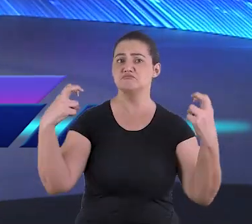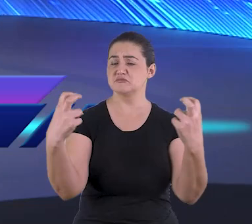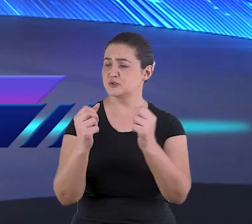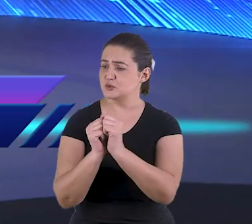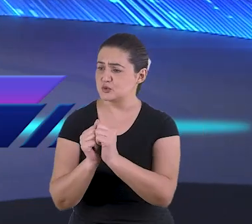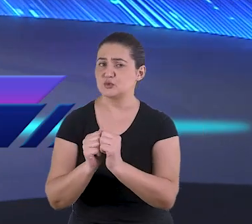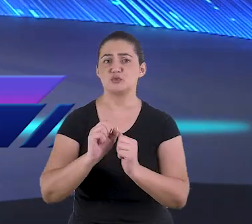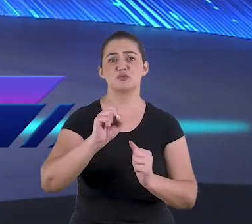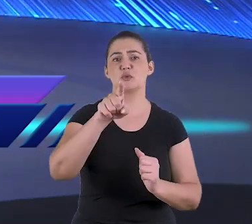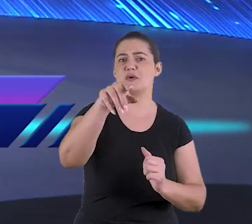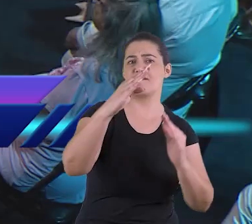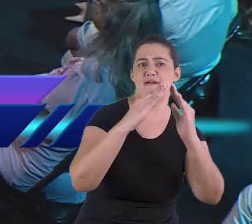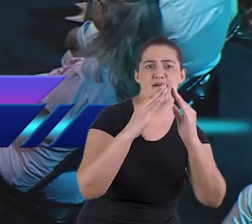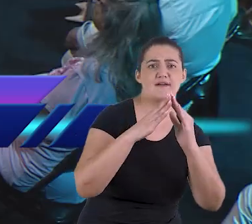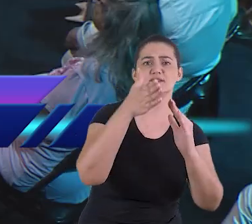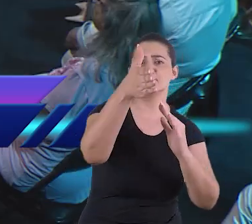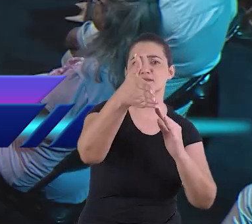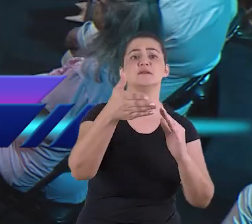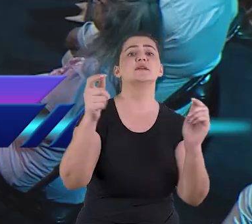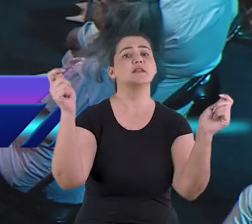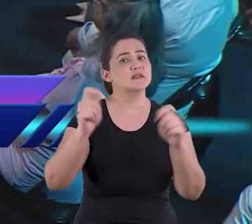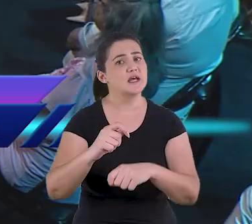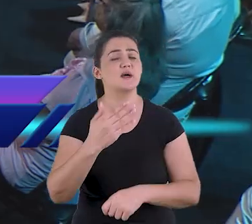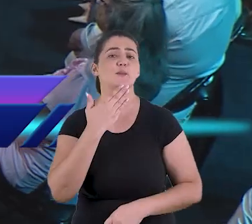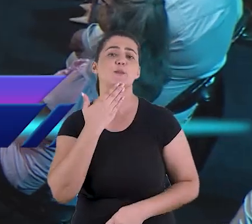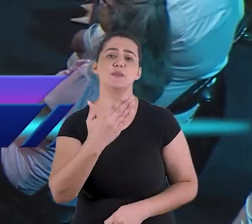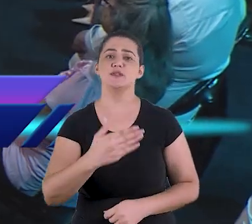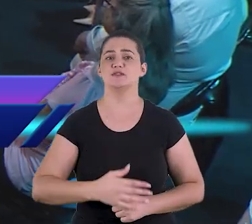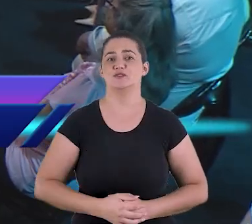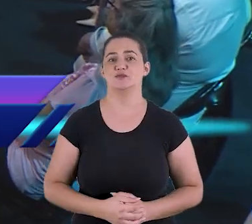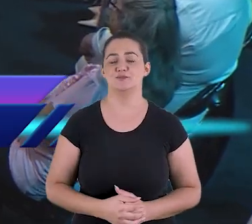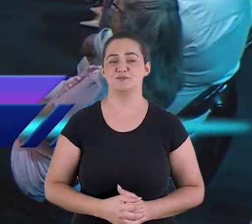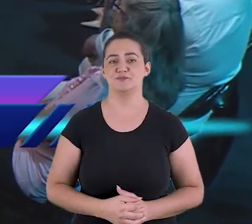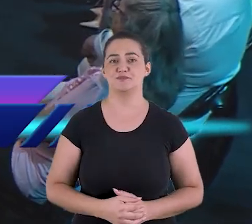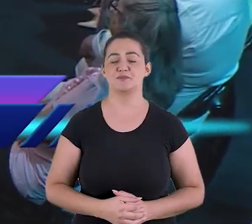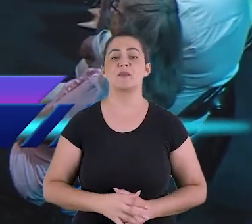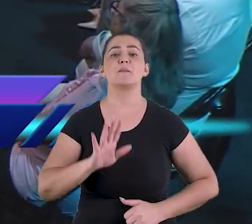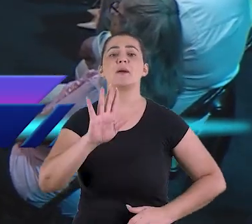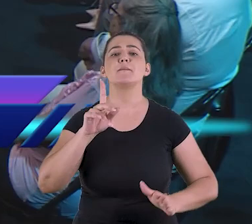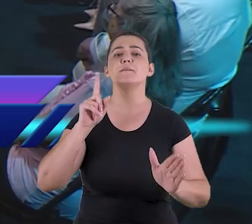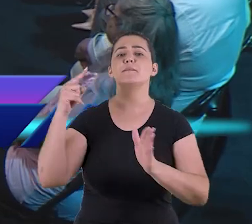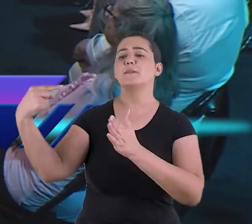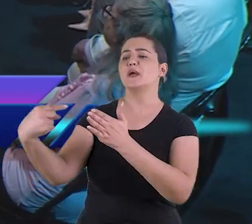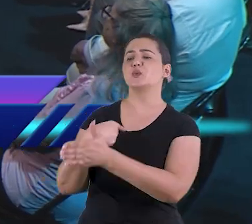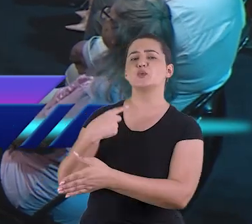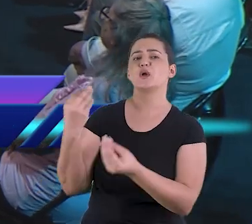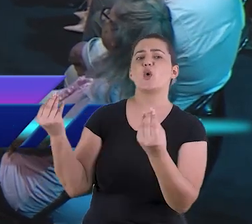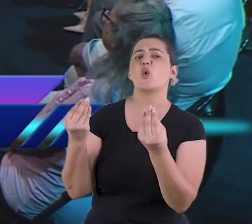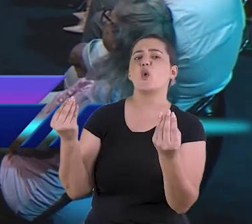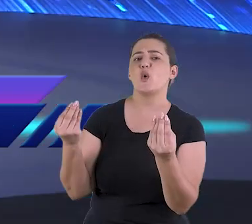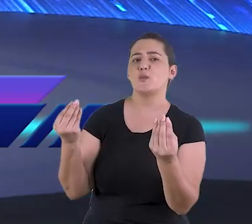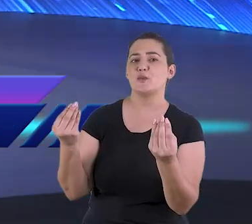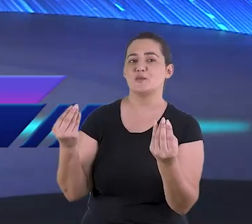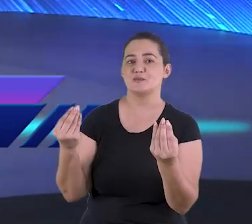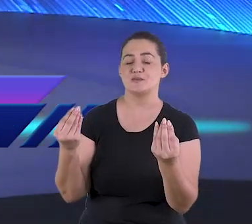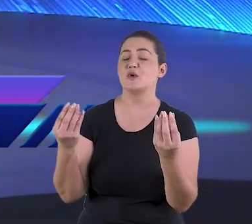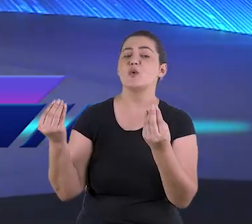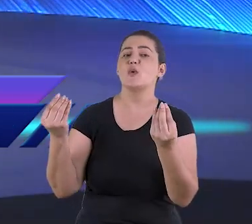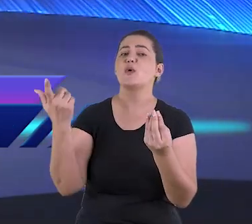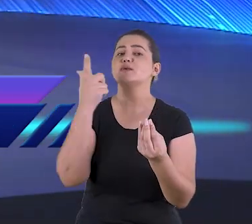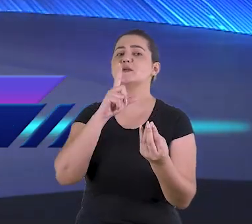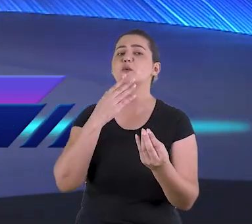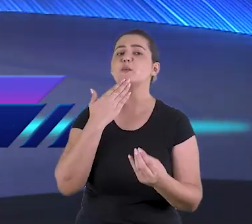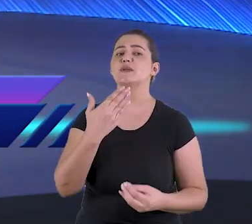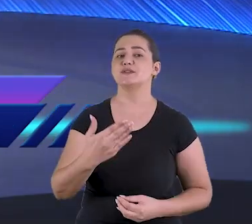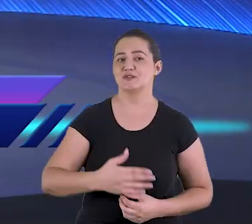no estúdio, você também pode pedir e ser aluno da Escola Bíblica da Novo Tempo. Mas a pergunta é a seguinte, e o que eu devo fazer para ser aluno?